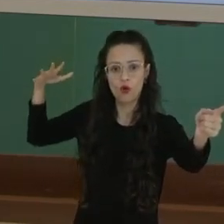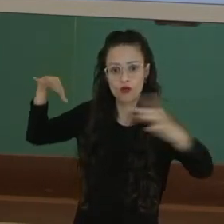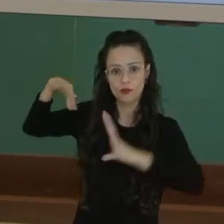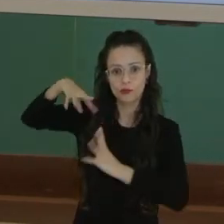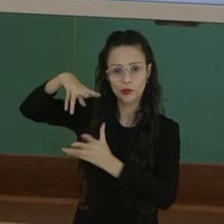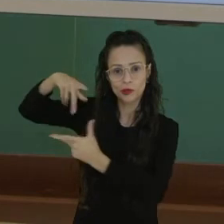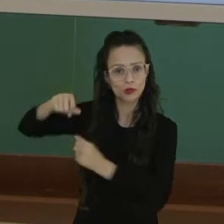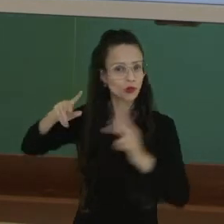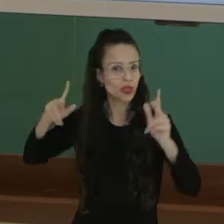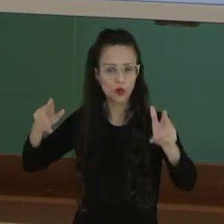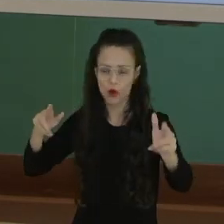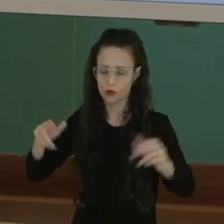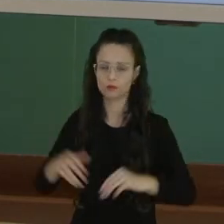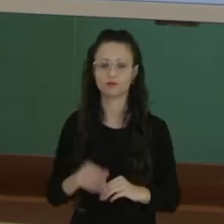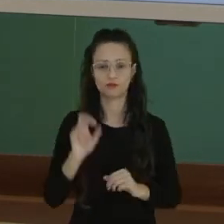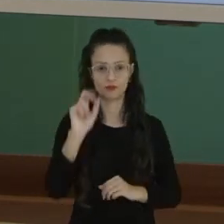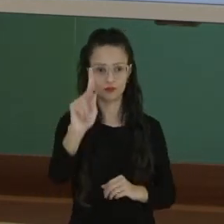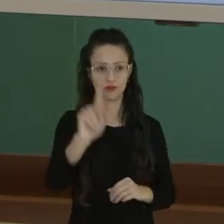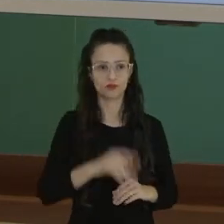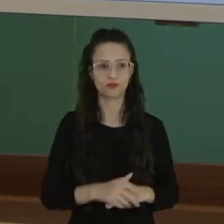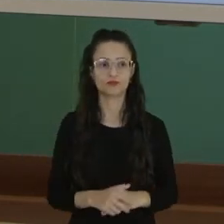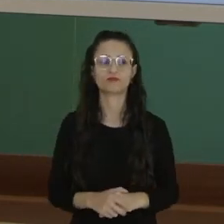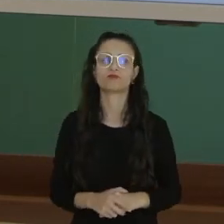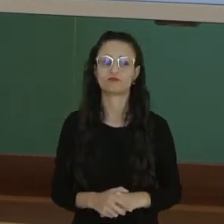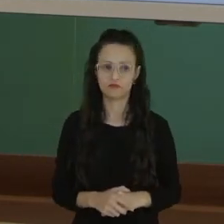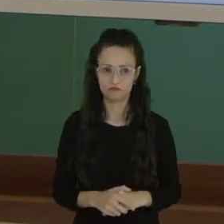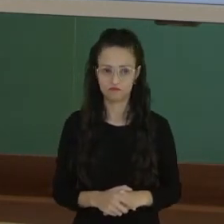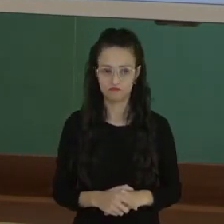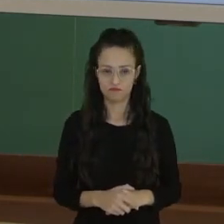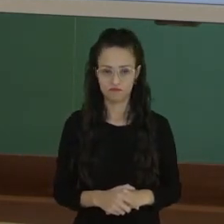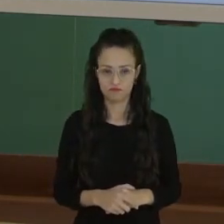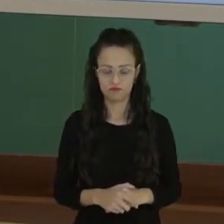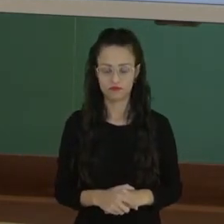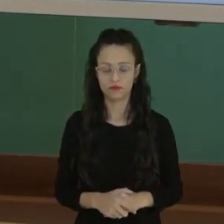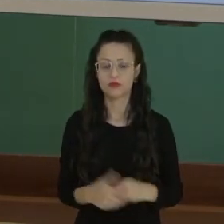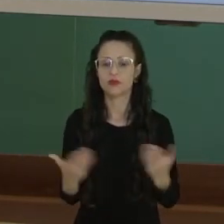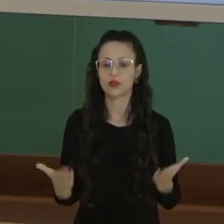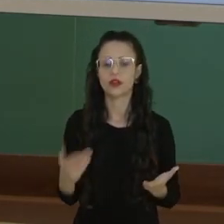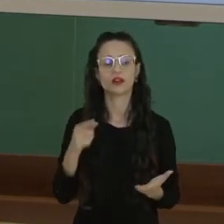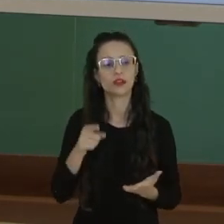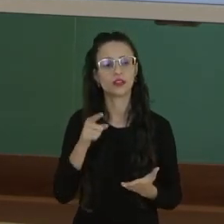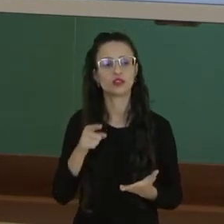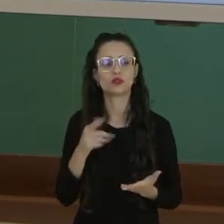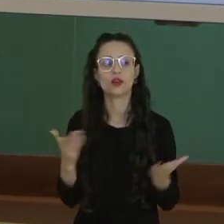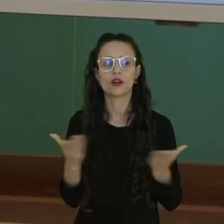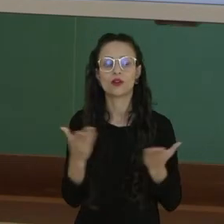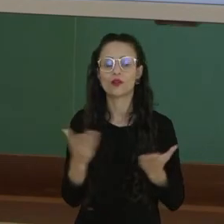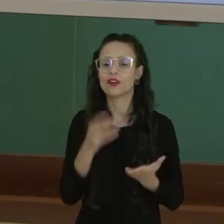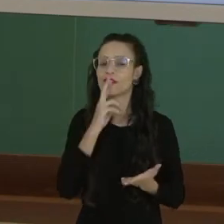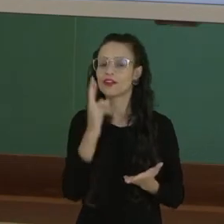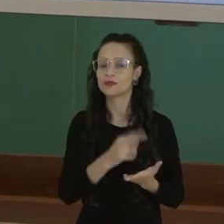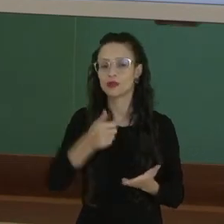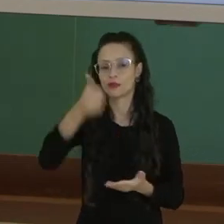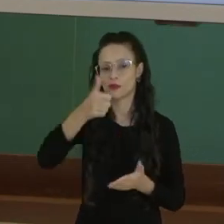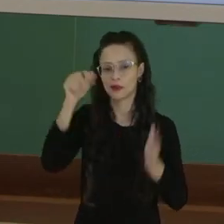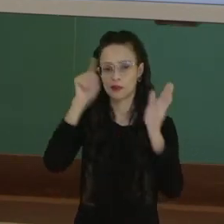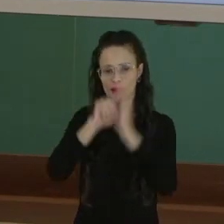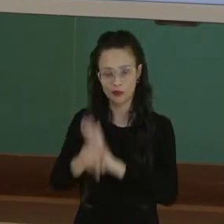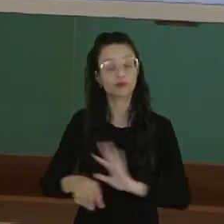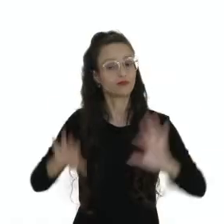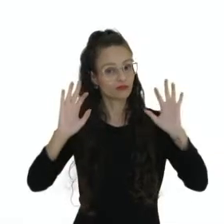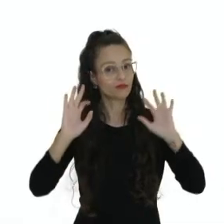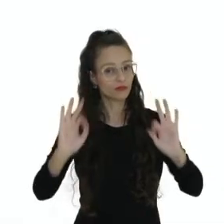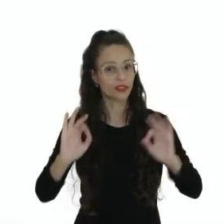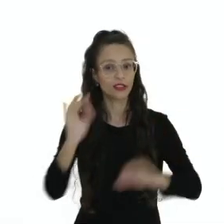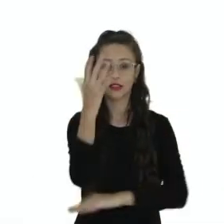universo. Ok, meus queridos? Bem, e isso responde à nossa pergunta do início da aula. Realmente,